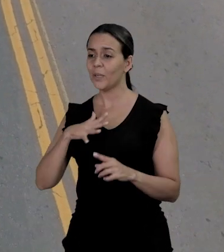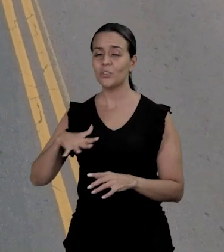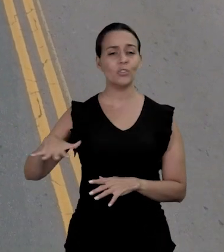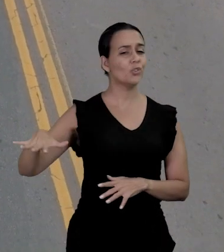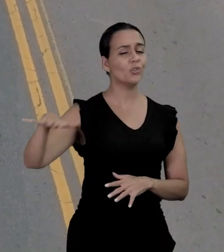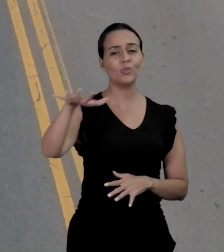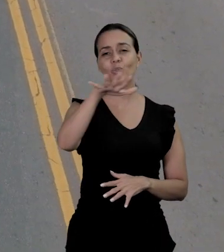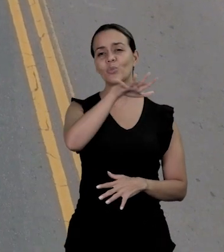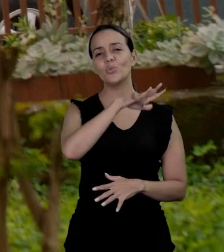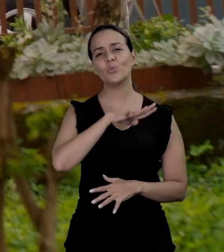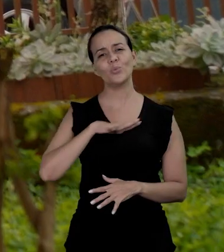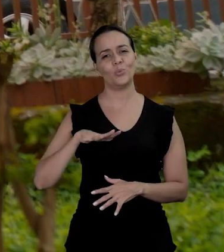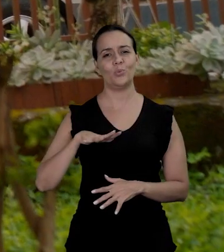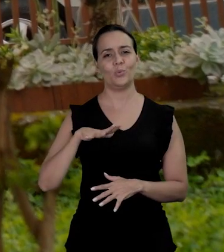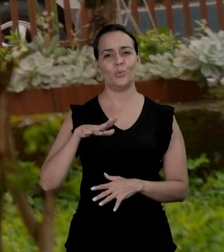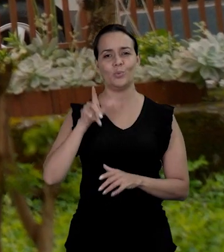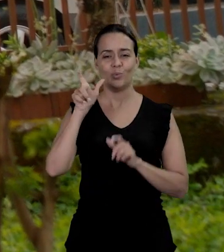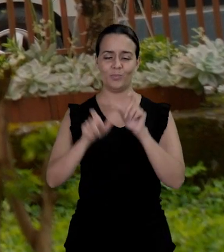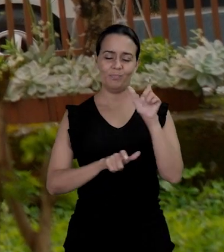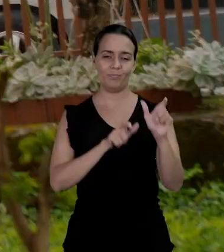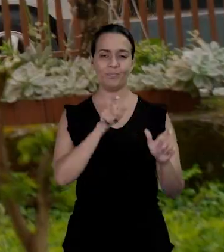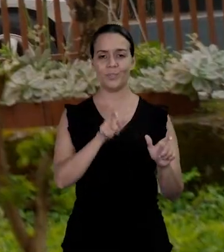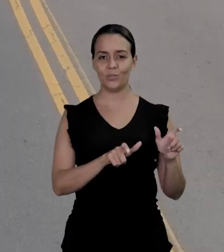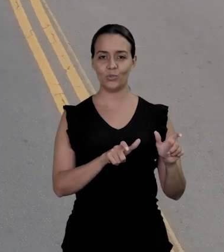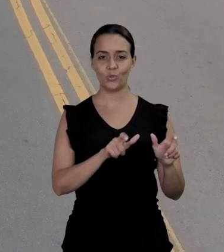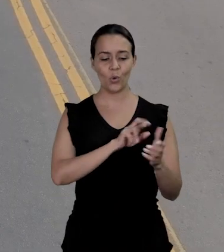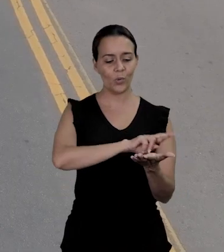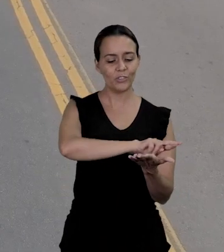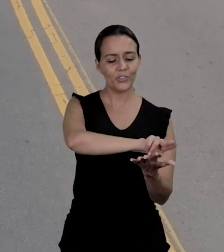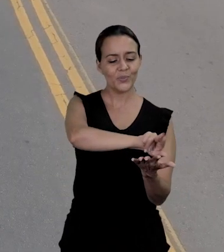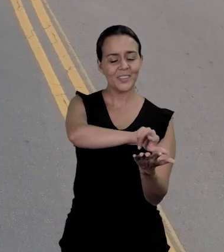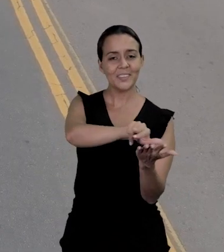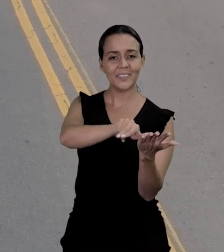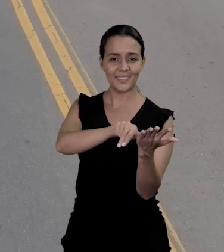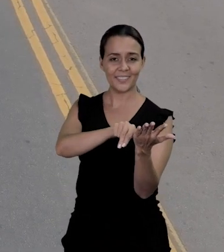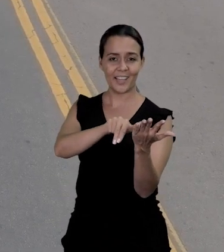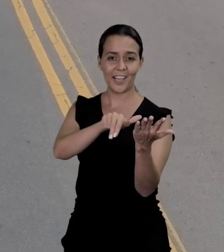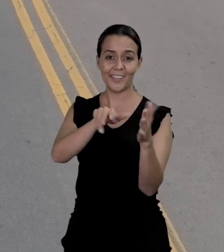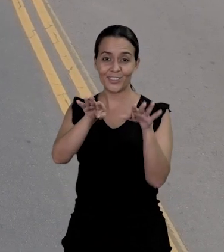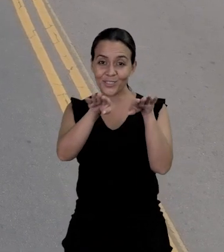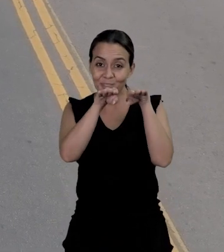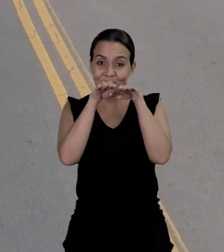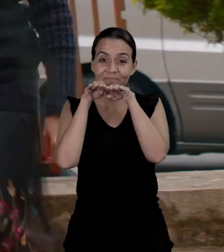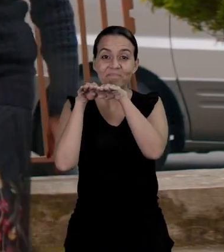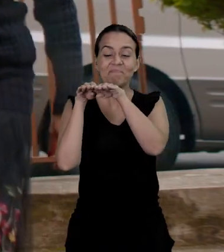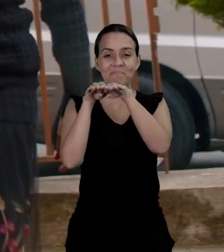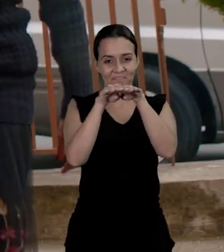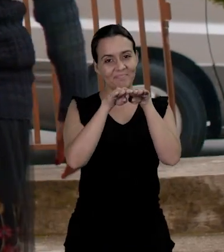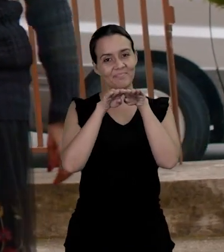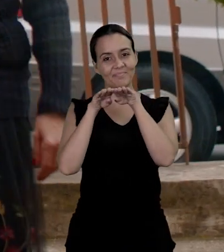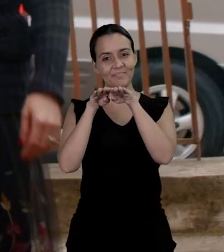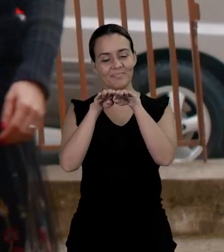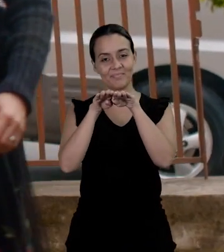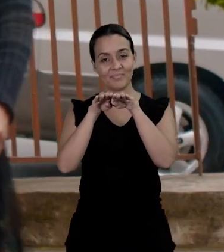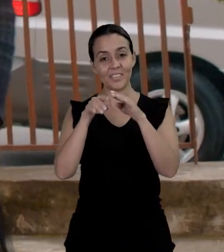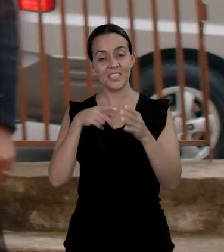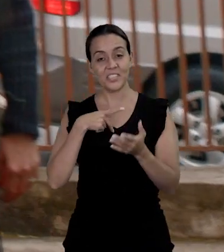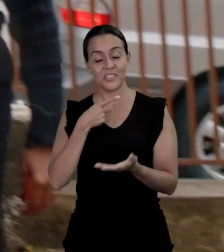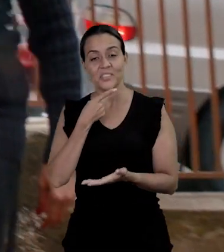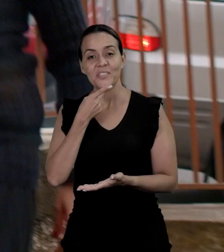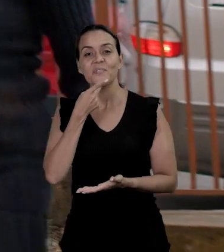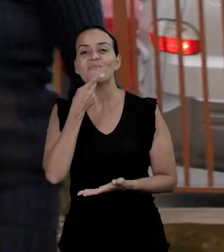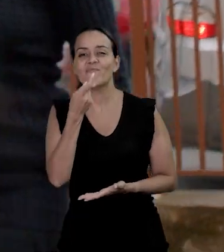somos todos e todas diversidade. A diversidade é a maior igualdade que a gente possui enquanto sociedade. Eu julgo dizer, eu